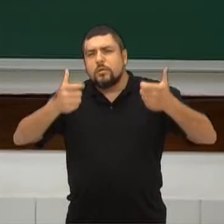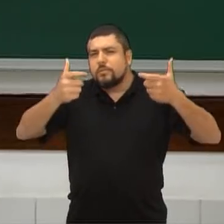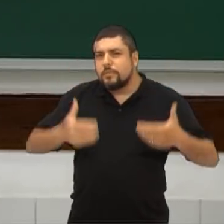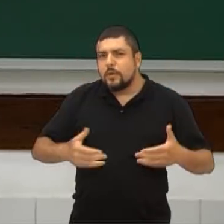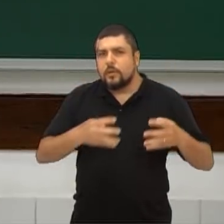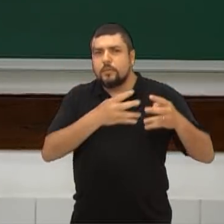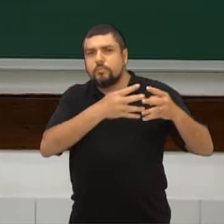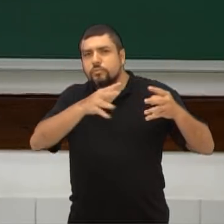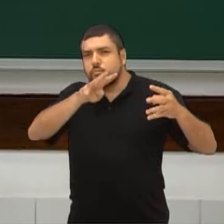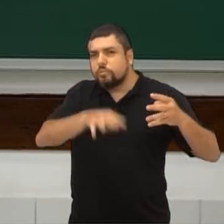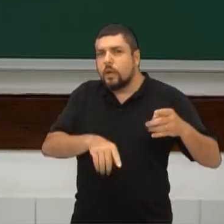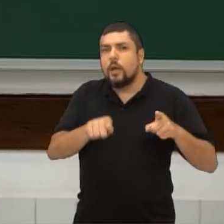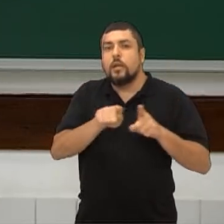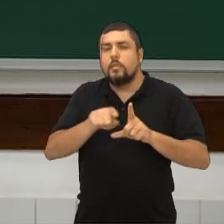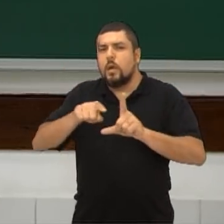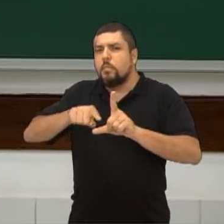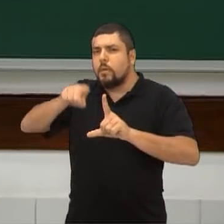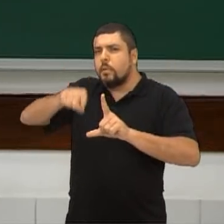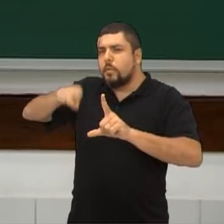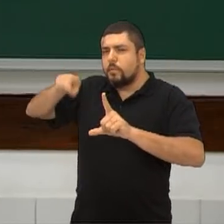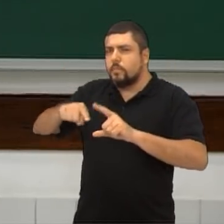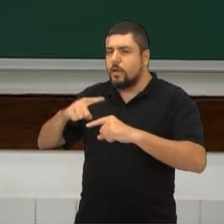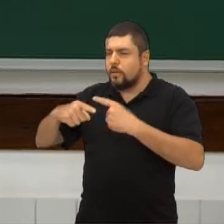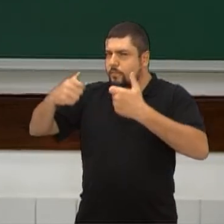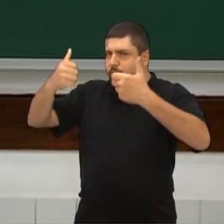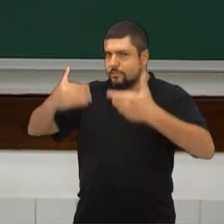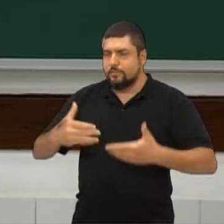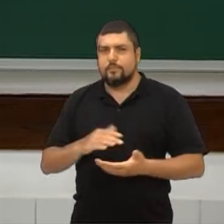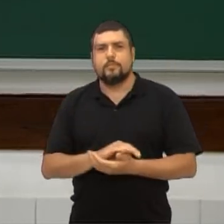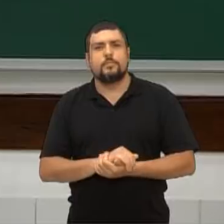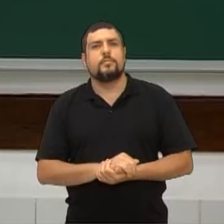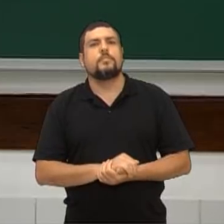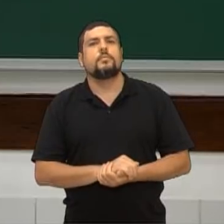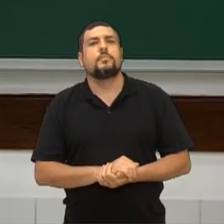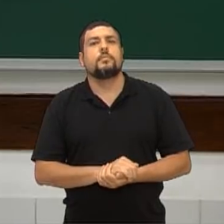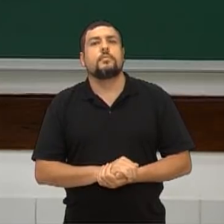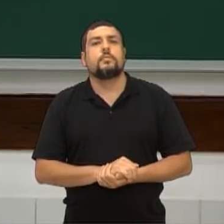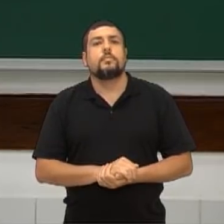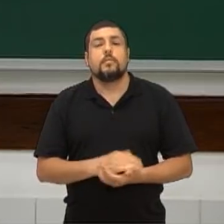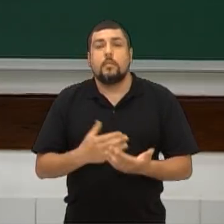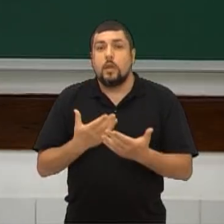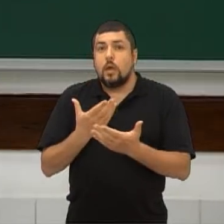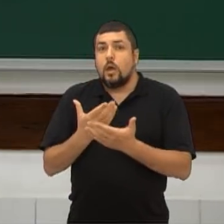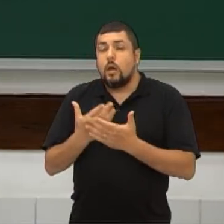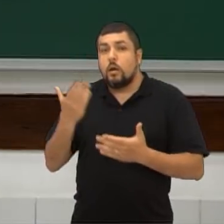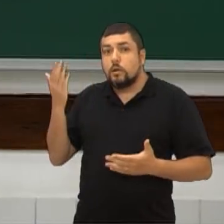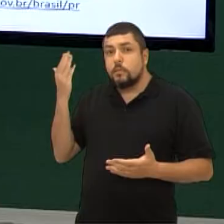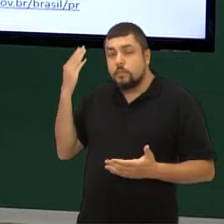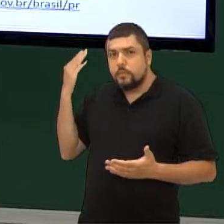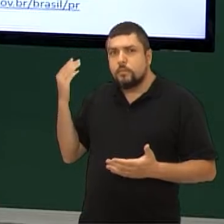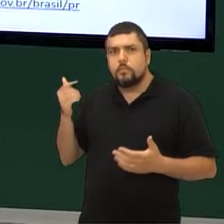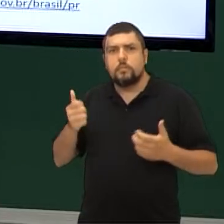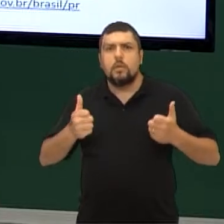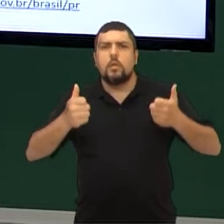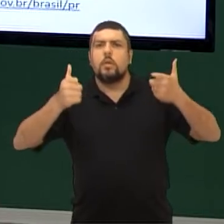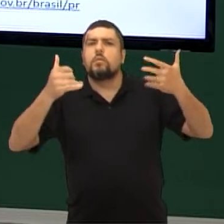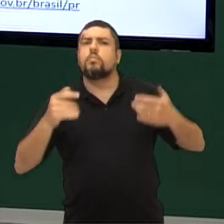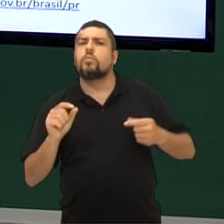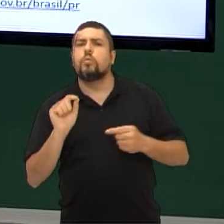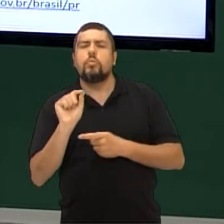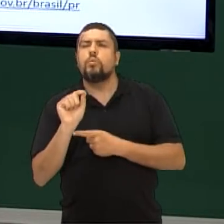novo tipo de gráfico. A gente já fala sobre ele. Na aula anterior, a gente ficou trabalhando as